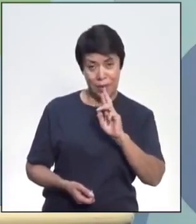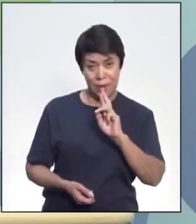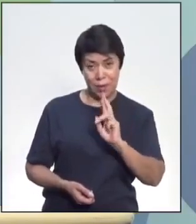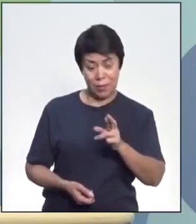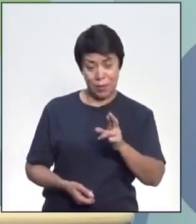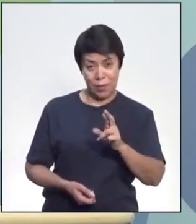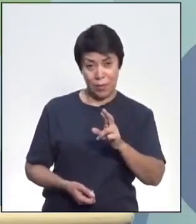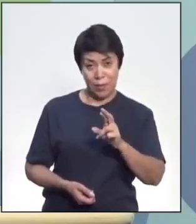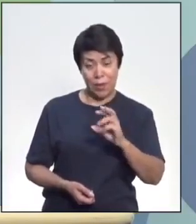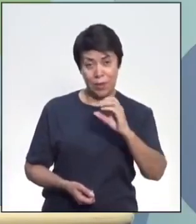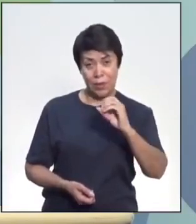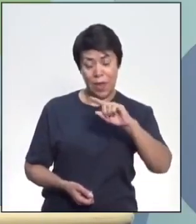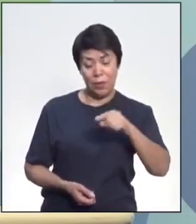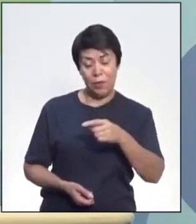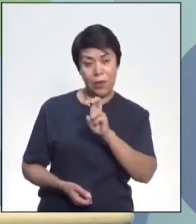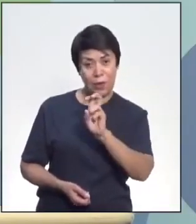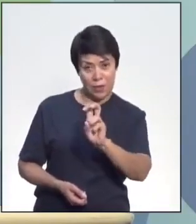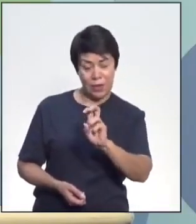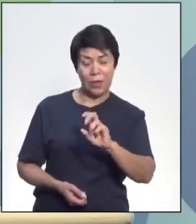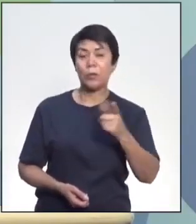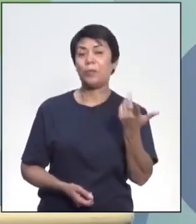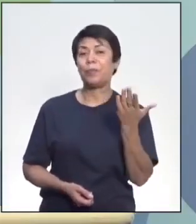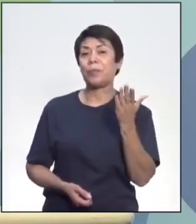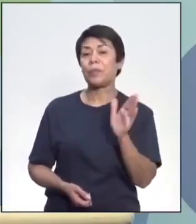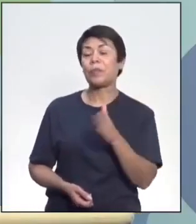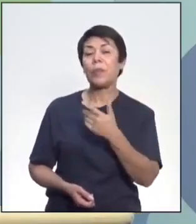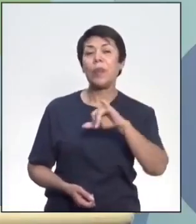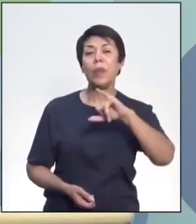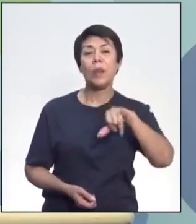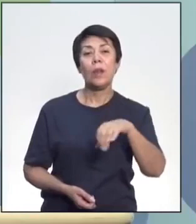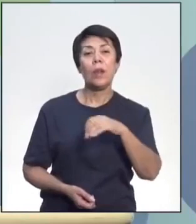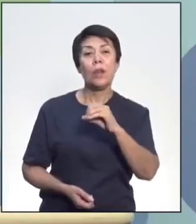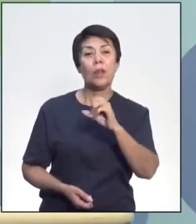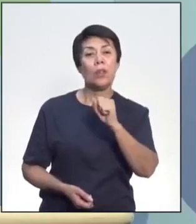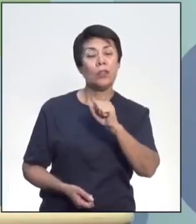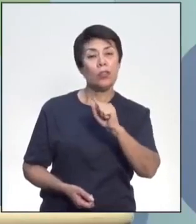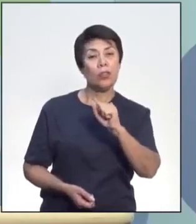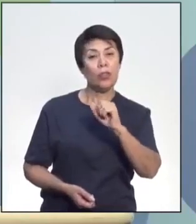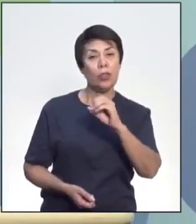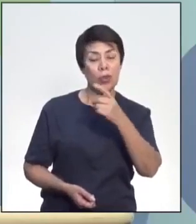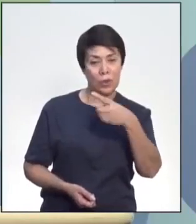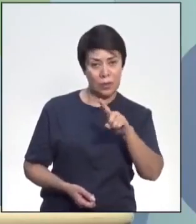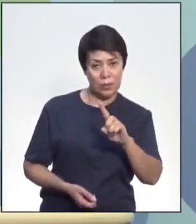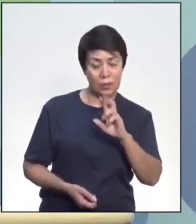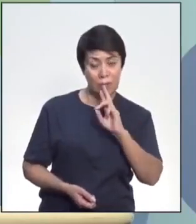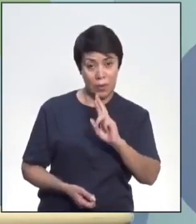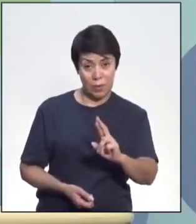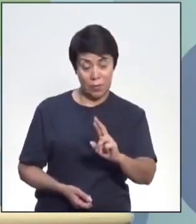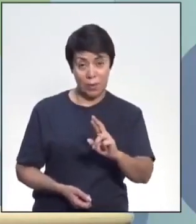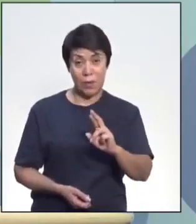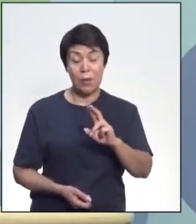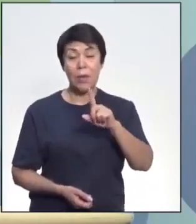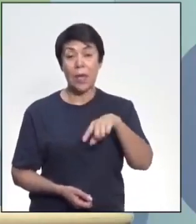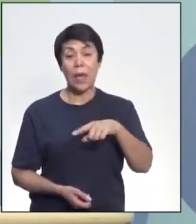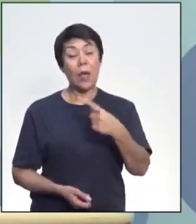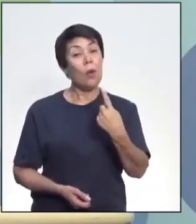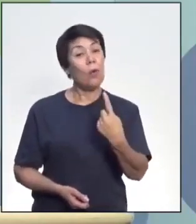0,5. O João, ele respondeu para a gente que é